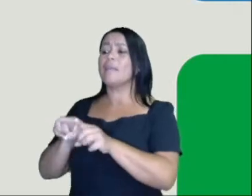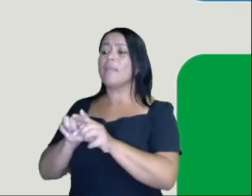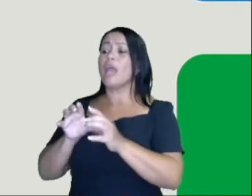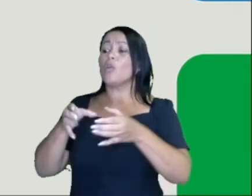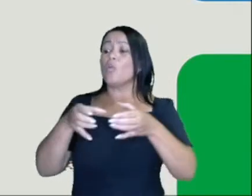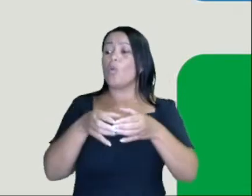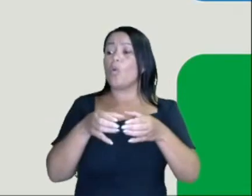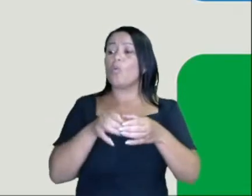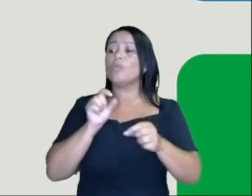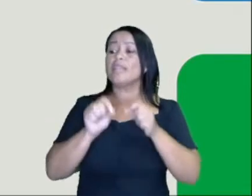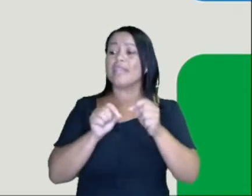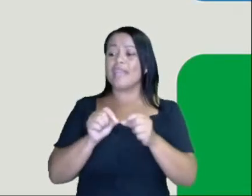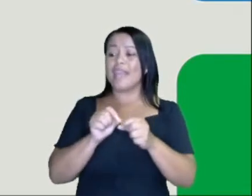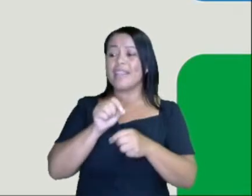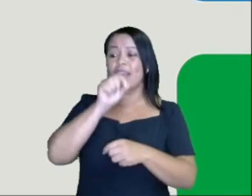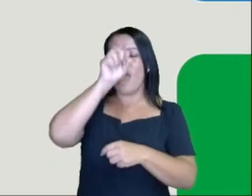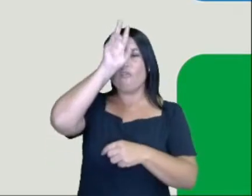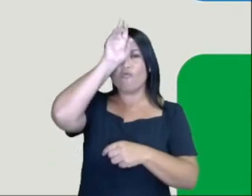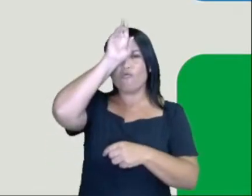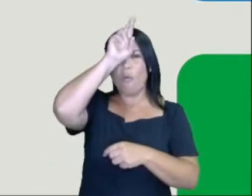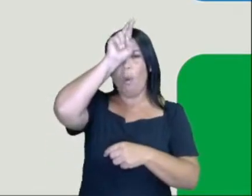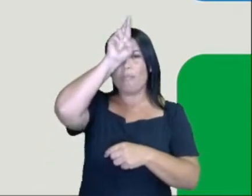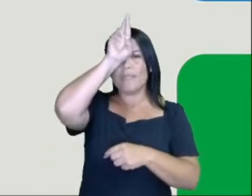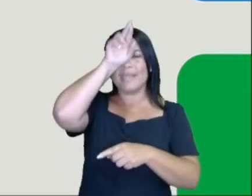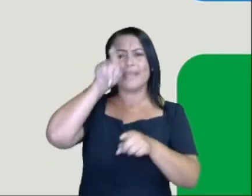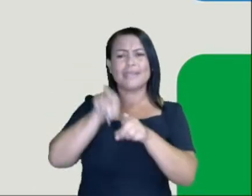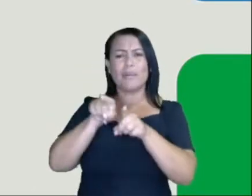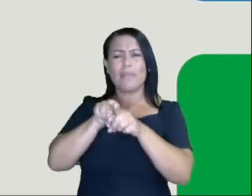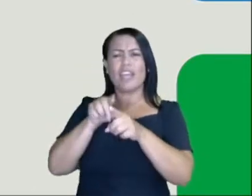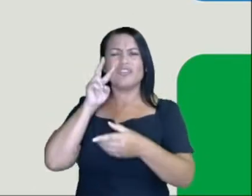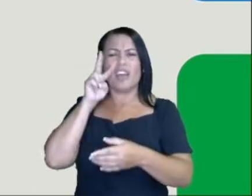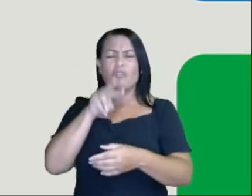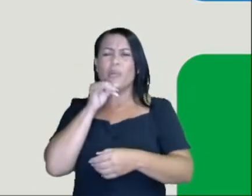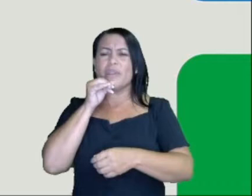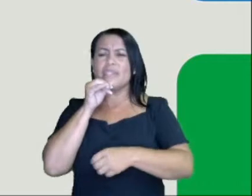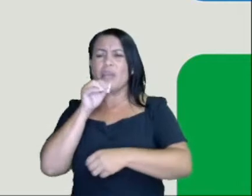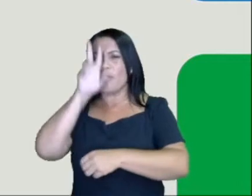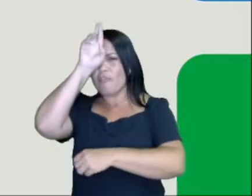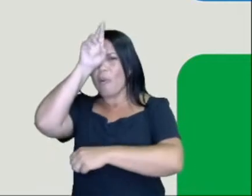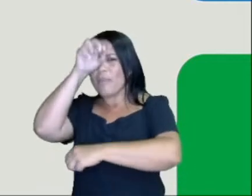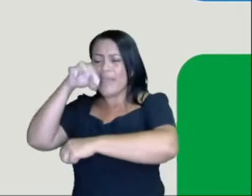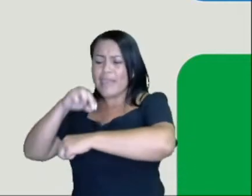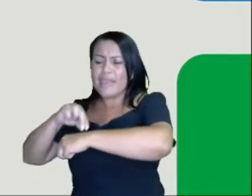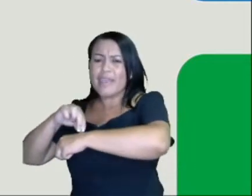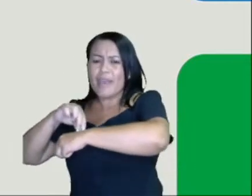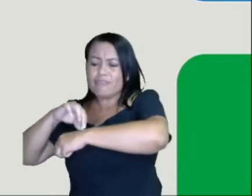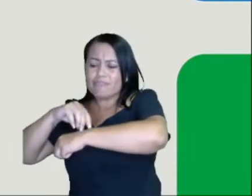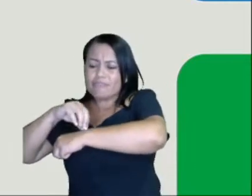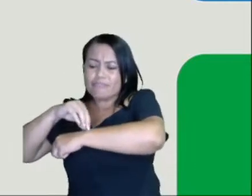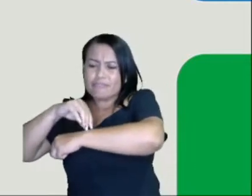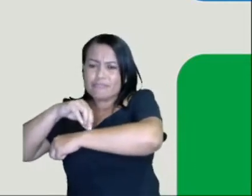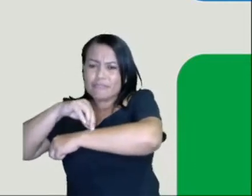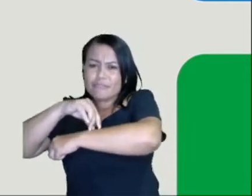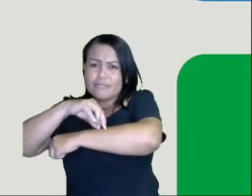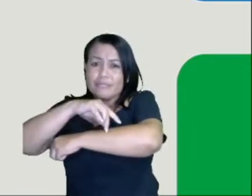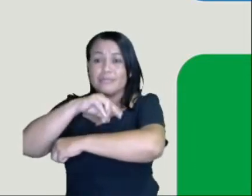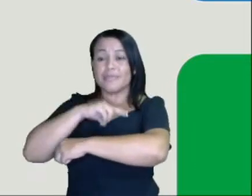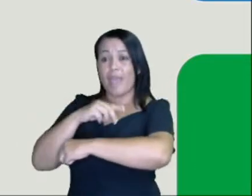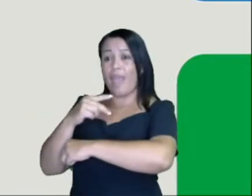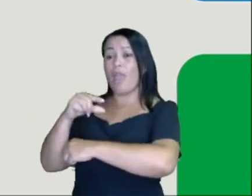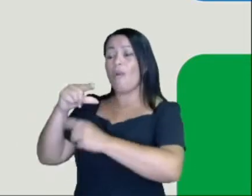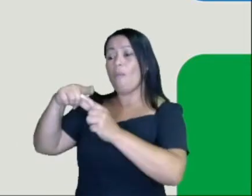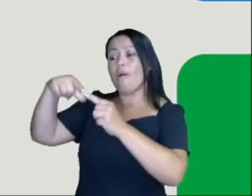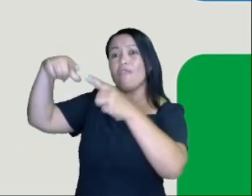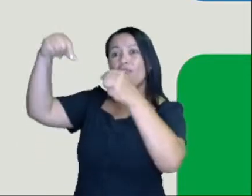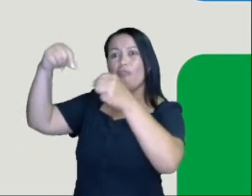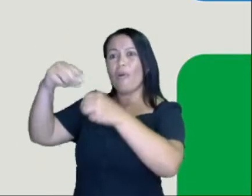nas formigas que muitos de nós já vemos aquela fileirinha de formigas levando uma folhinha, e às vezes a gente pensa que a formiga